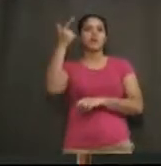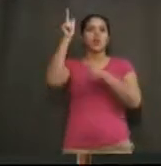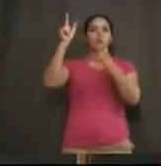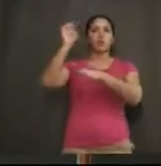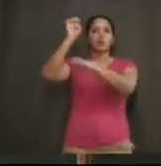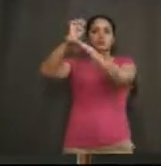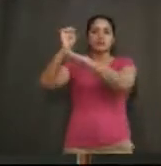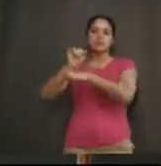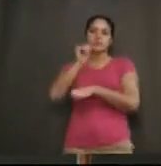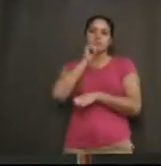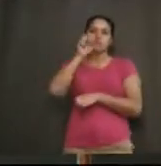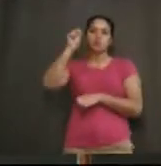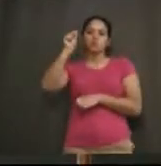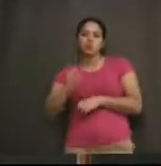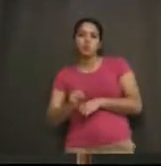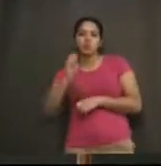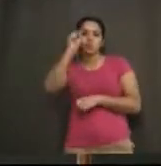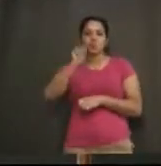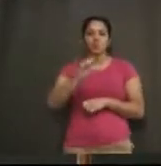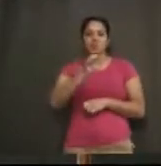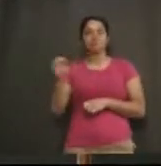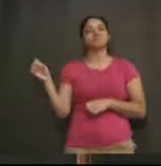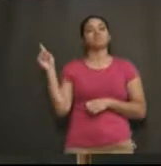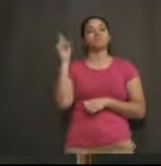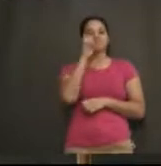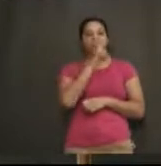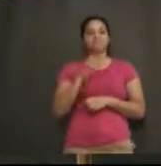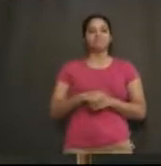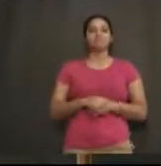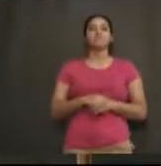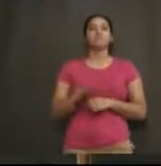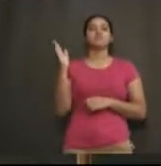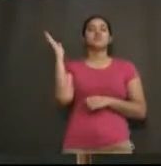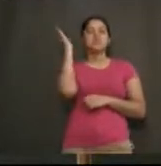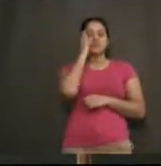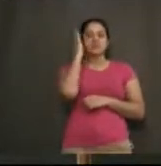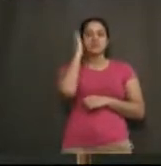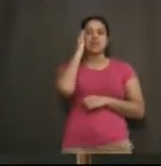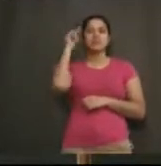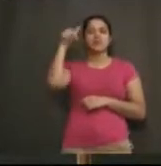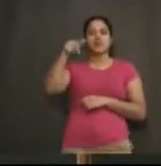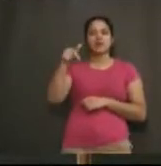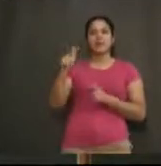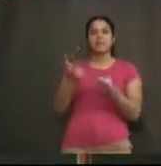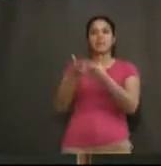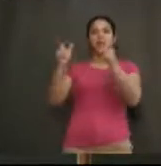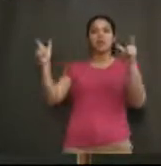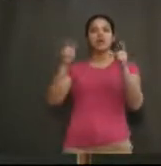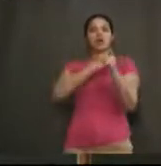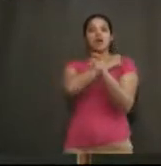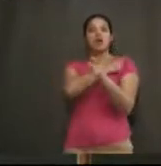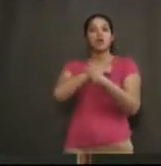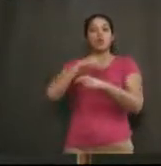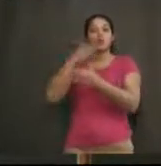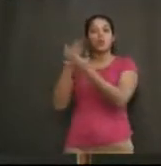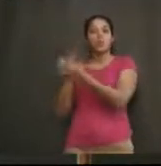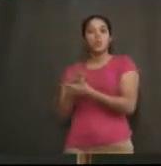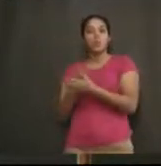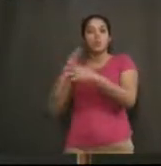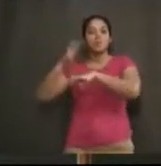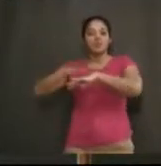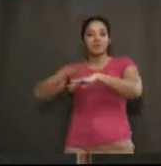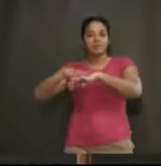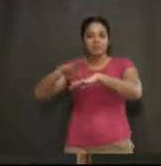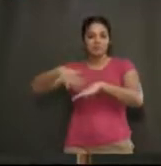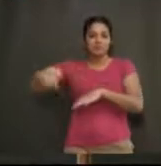país. Sabendo que essa é a grande realidade da nossa maioria dos nossos estudantes de matemática na região, ressalto aqui a